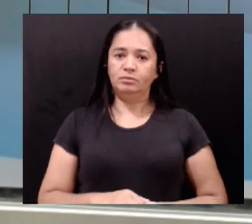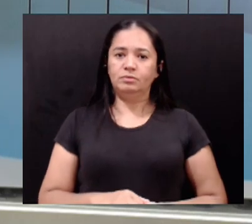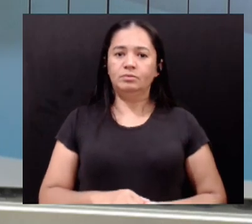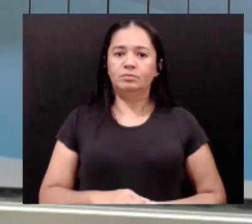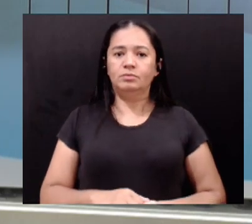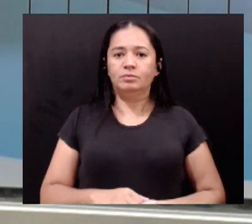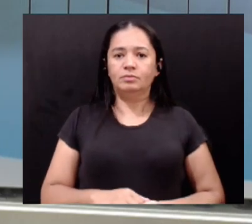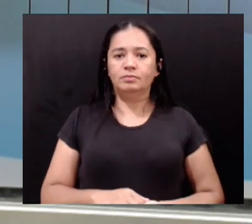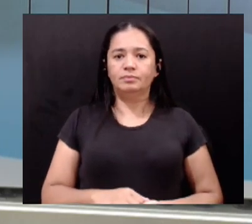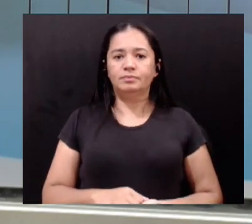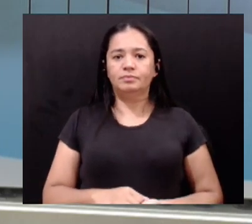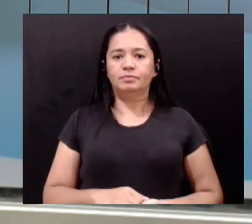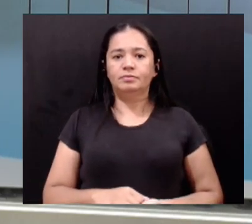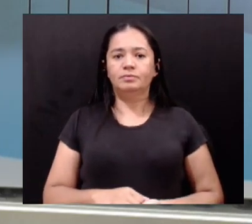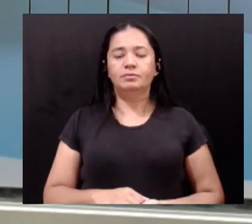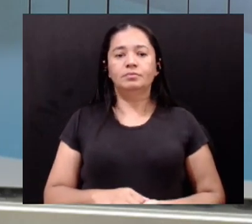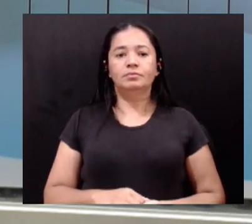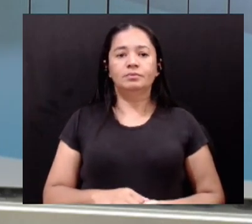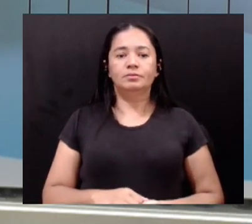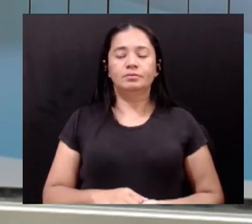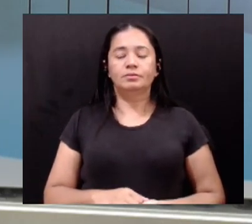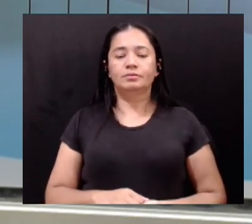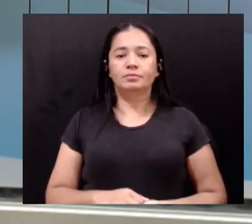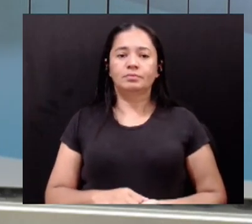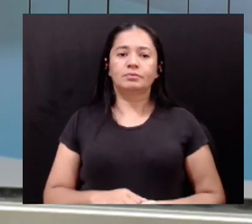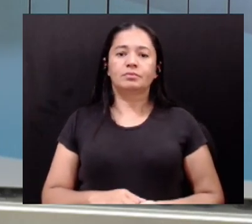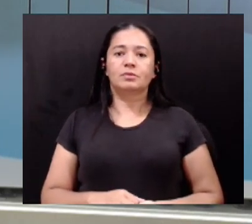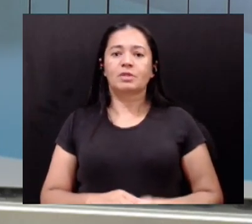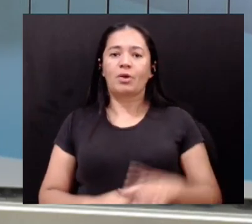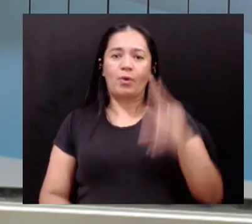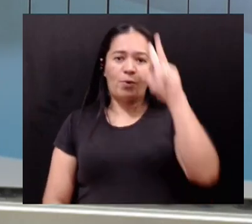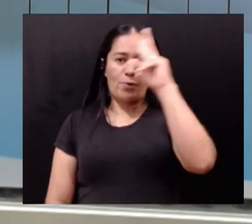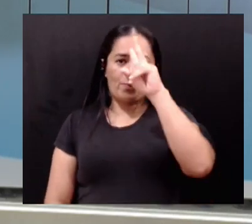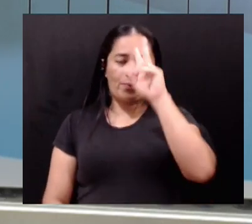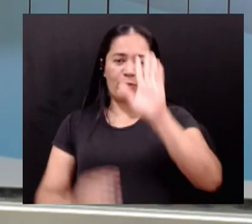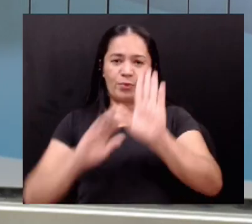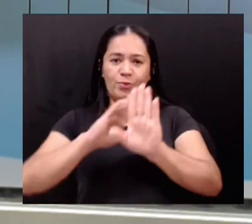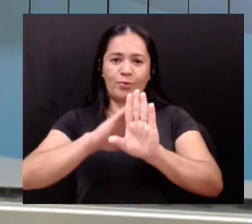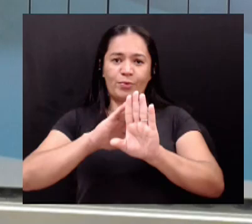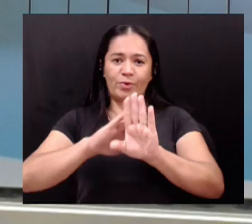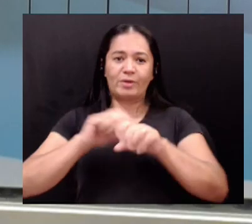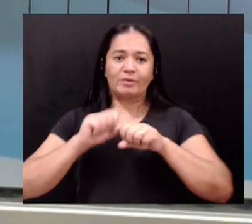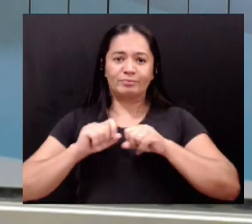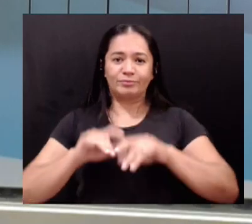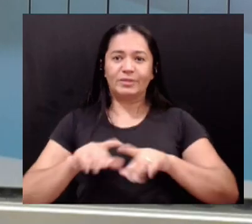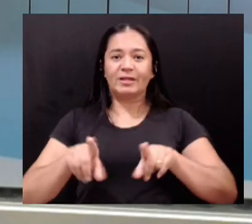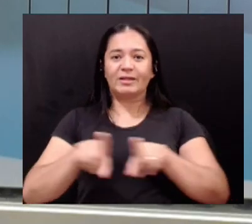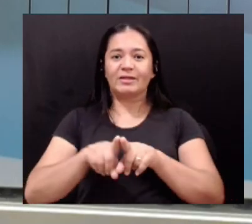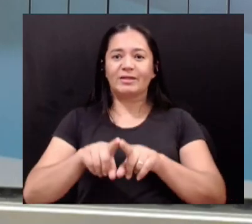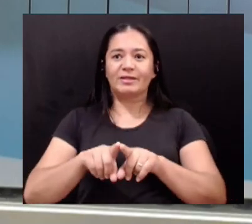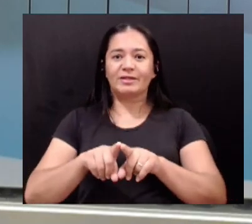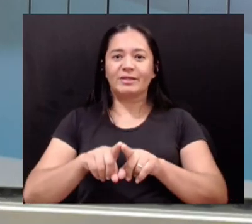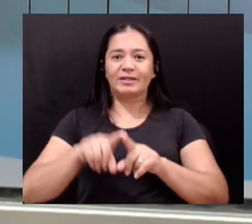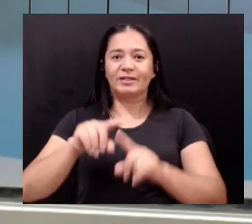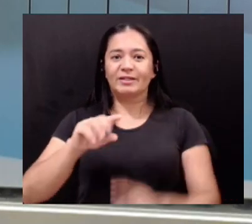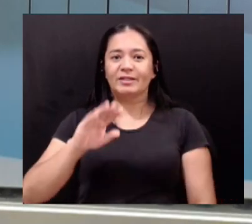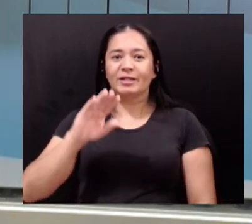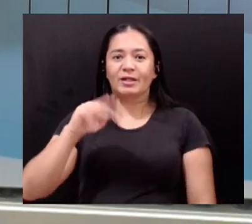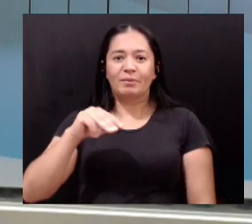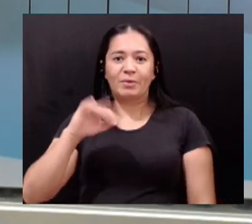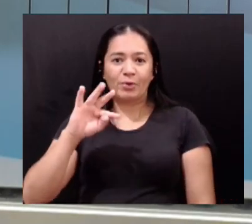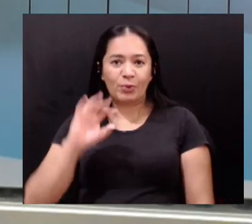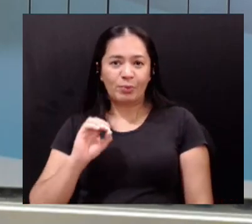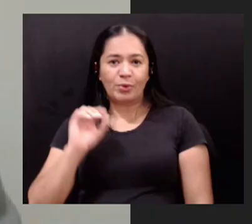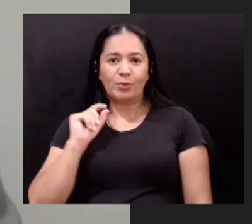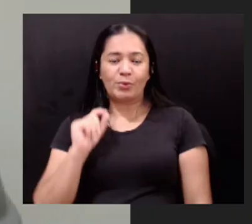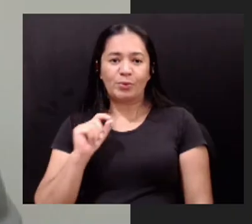Então, existe uma história por trás da transmissão e até um mito que às vezes rola na sociedade, né? Antigamente, assim,